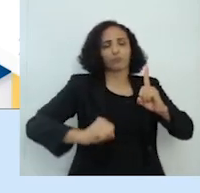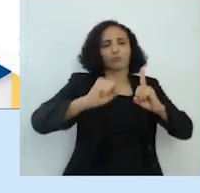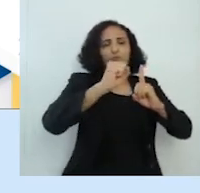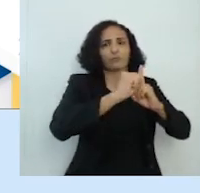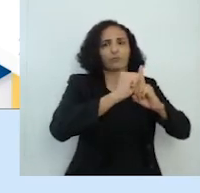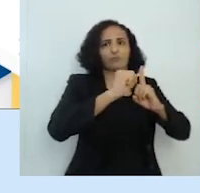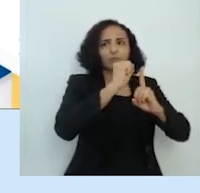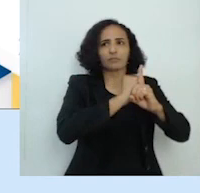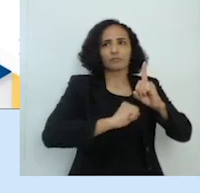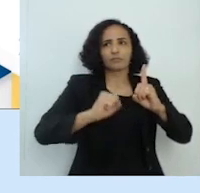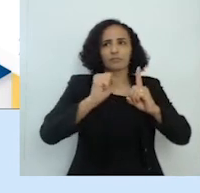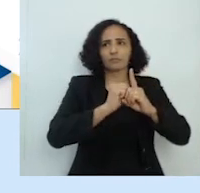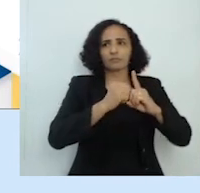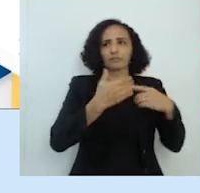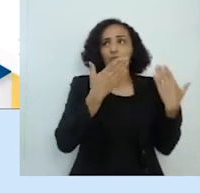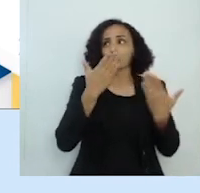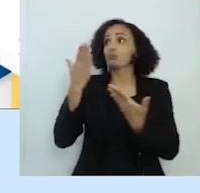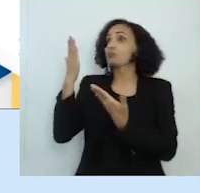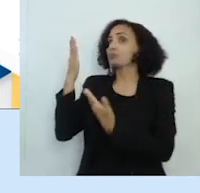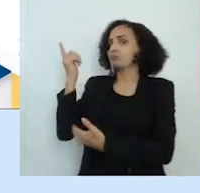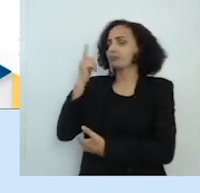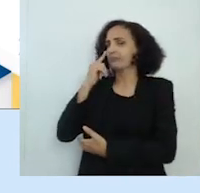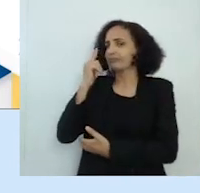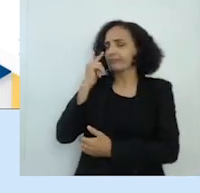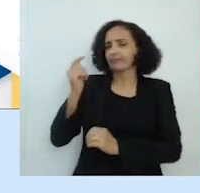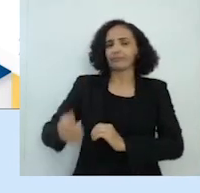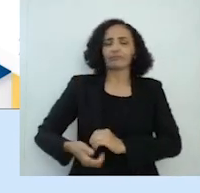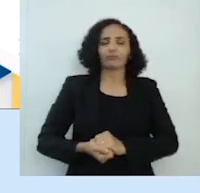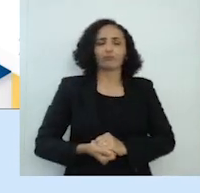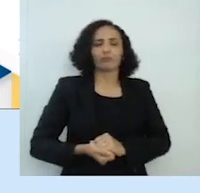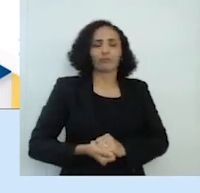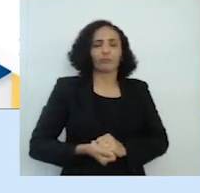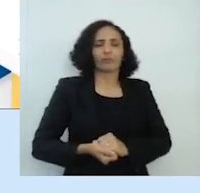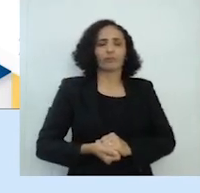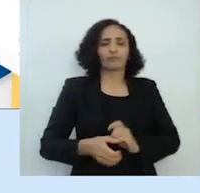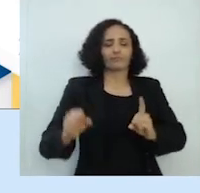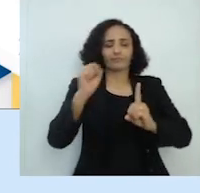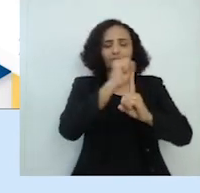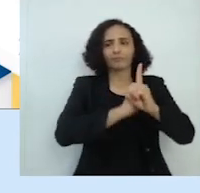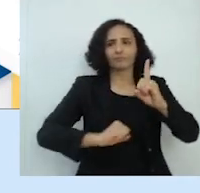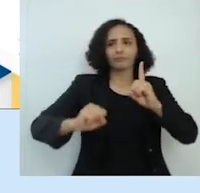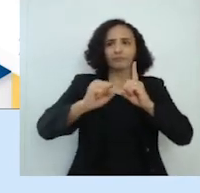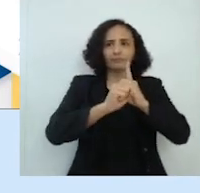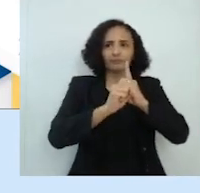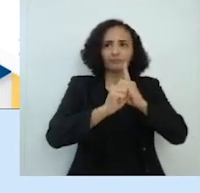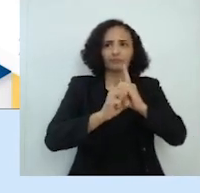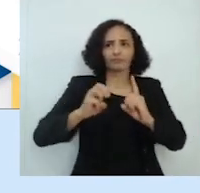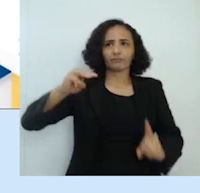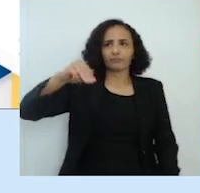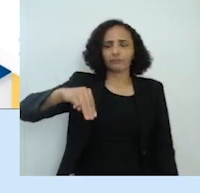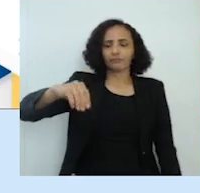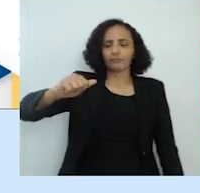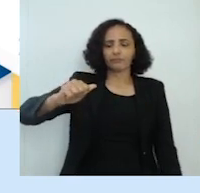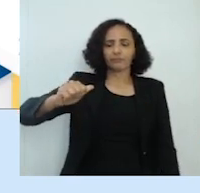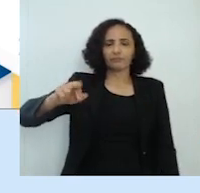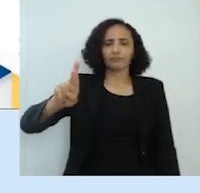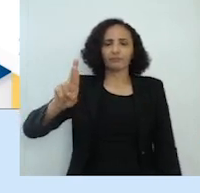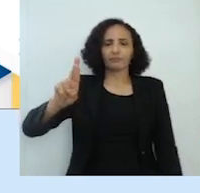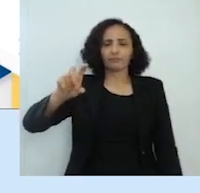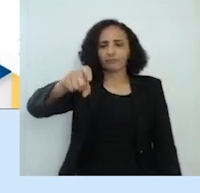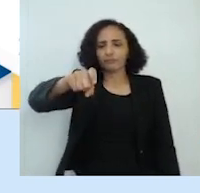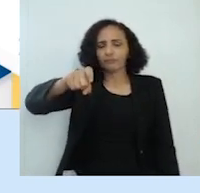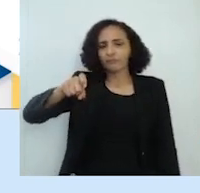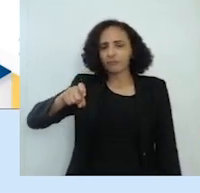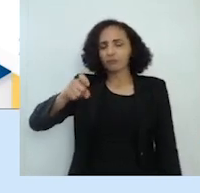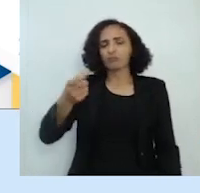científico. Bom, socialismo científico ou socialismo marxista, o nome já está dizendo, né? Foi uma teoria de Marx. Foi um sistema na